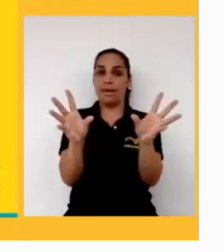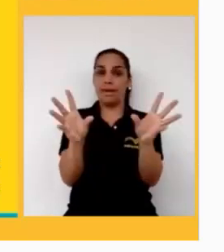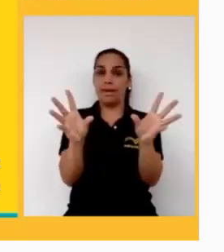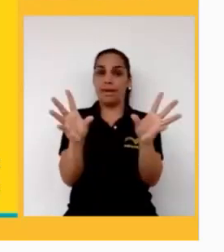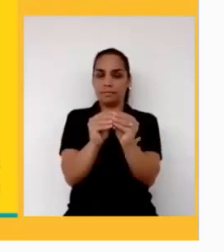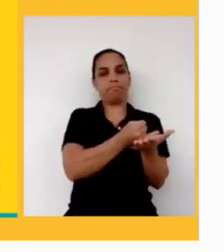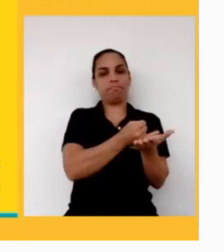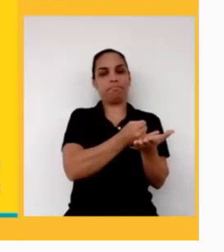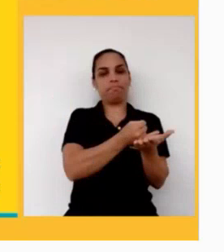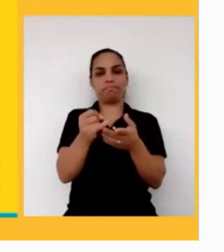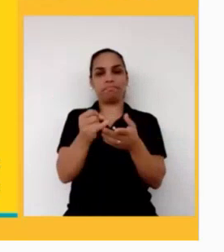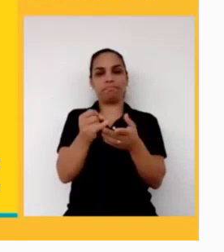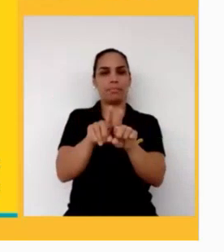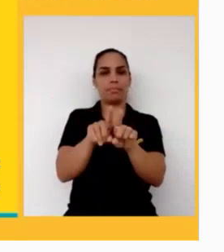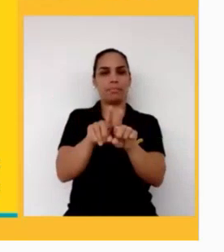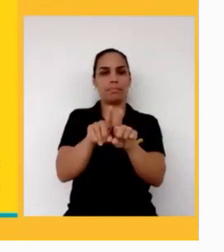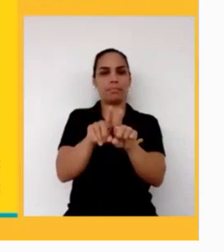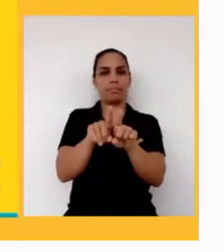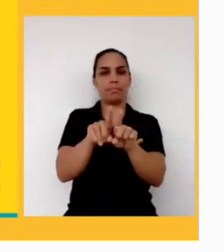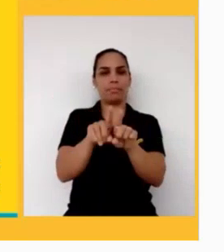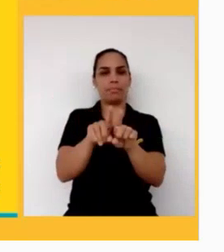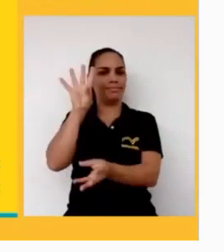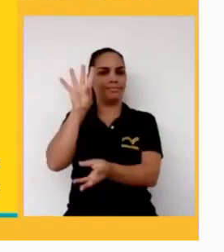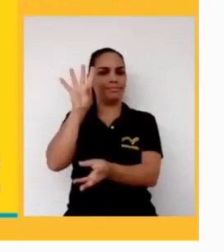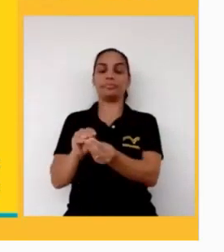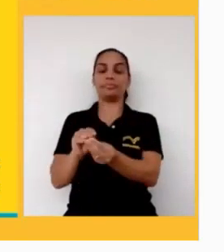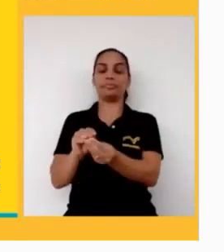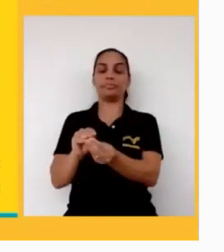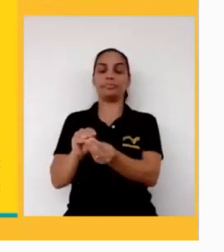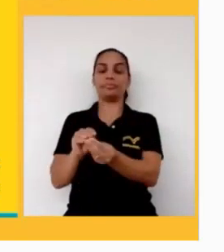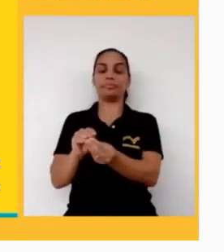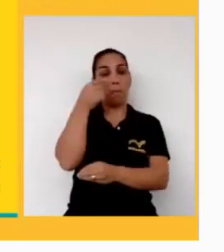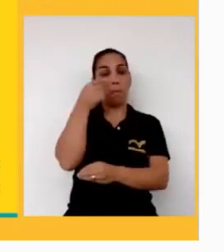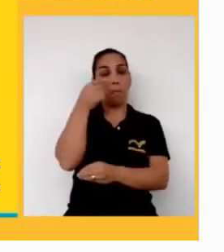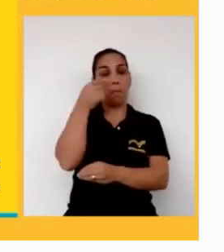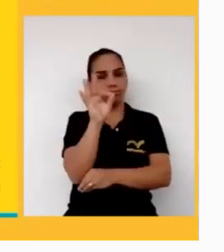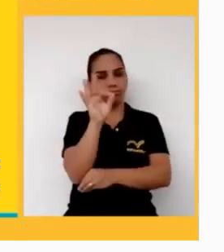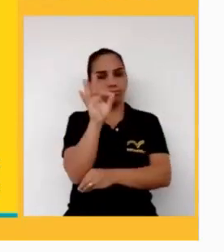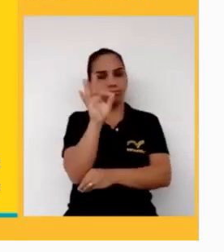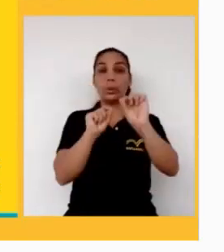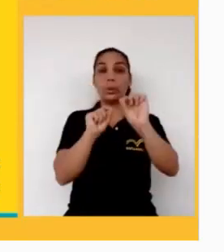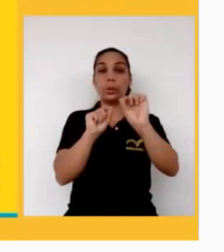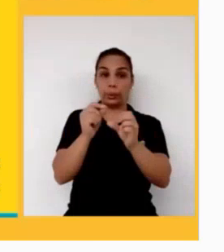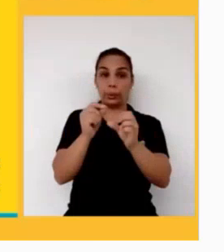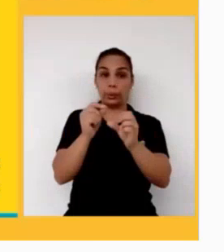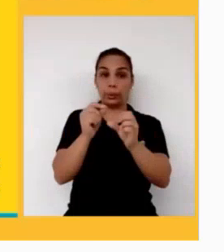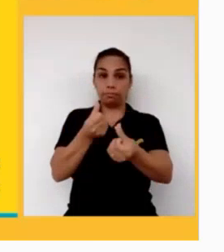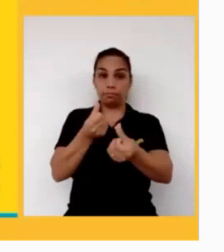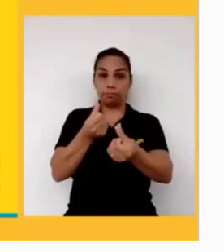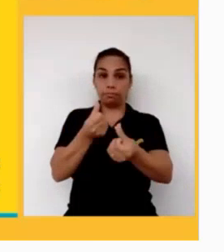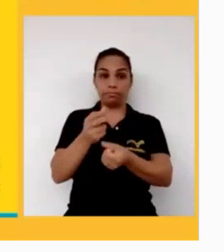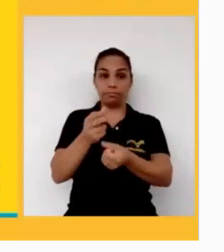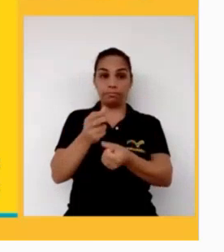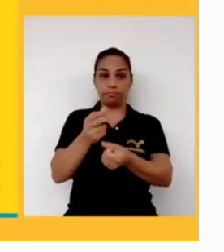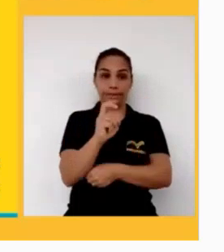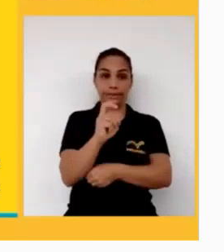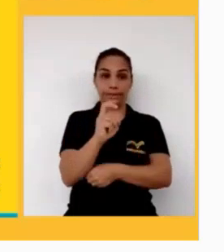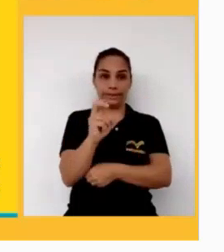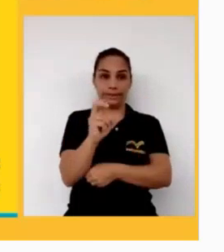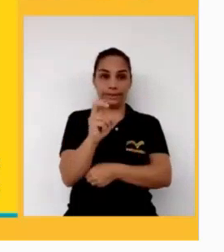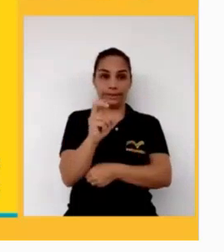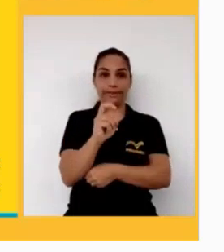as conclusões. Observe que neste módulo 5, todos os